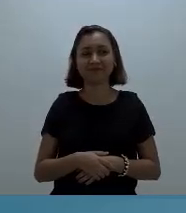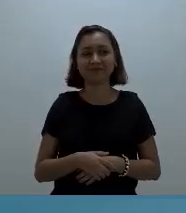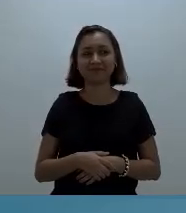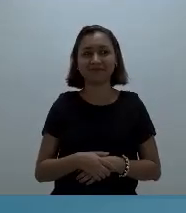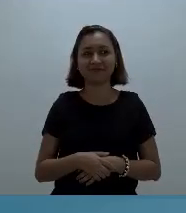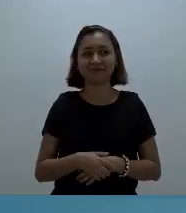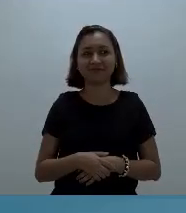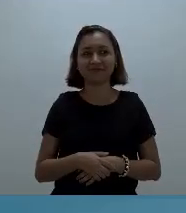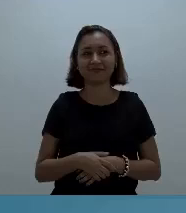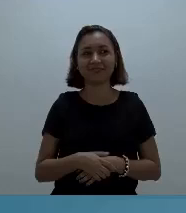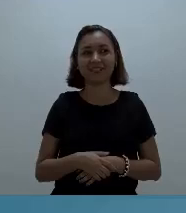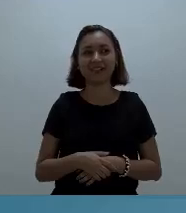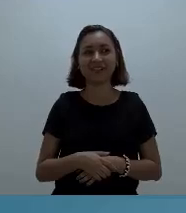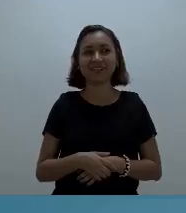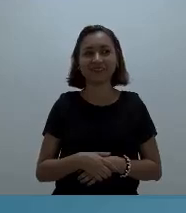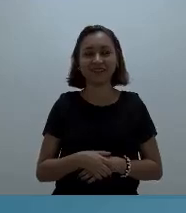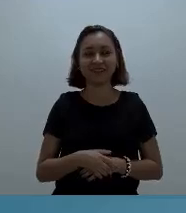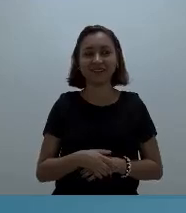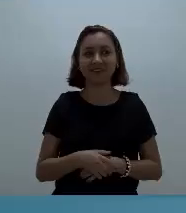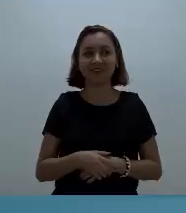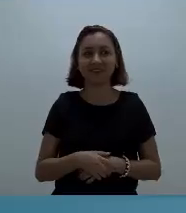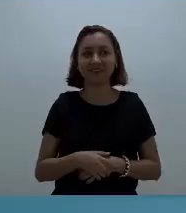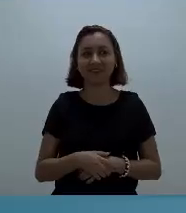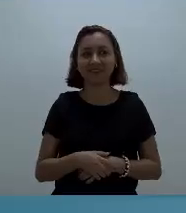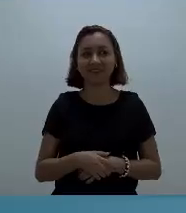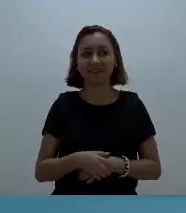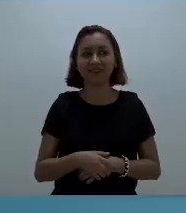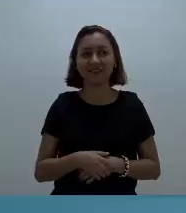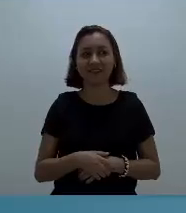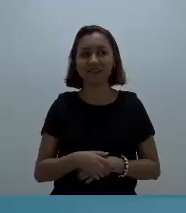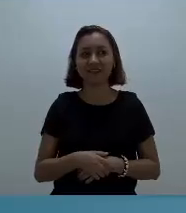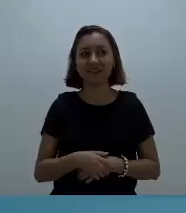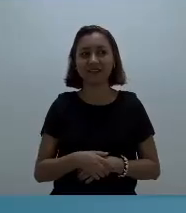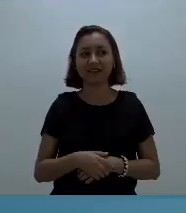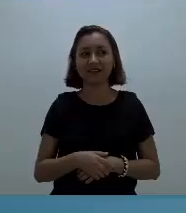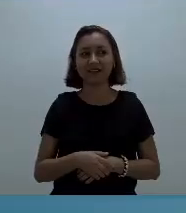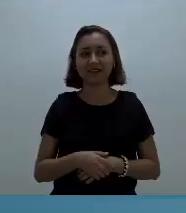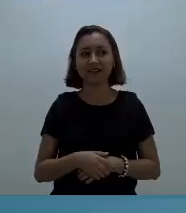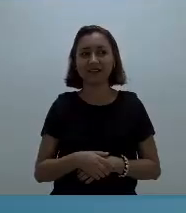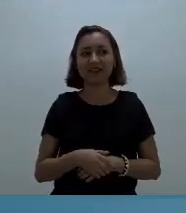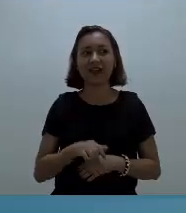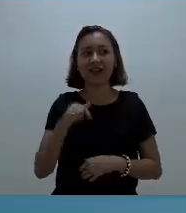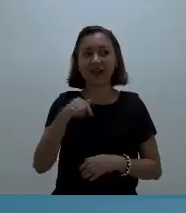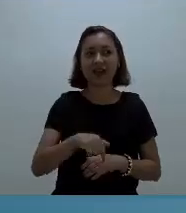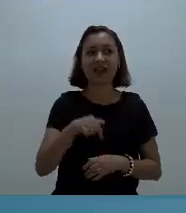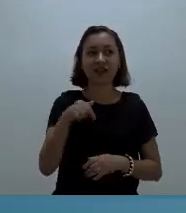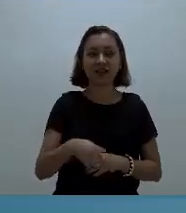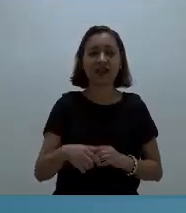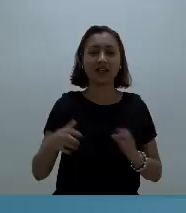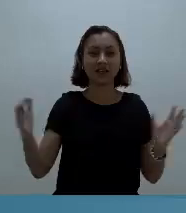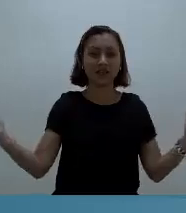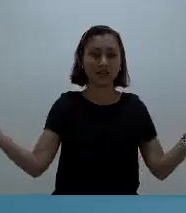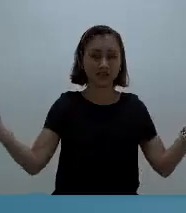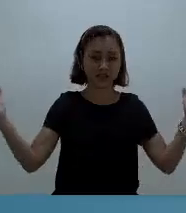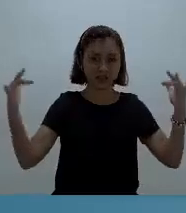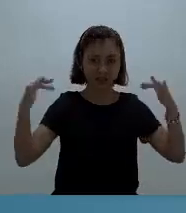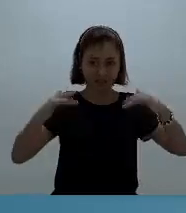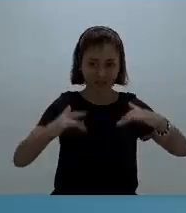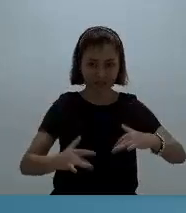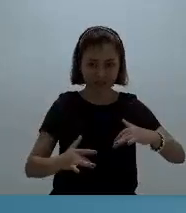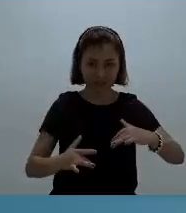Obrigada. E que o nosso acolhimento foi feito na quinta e na sexta.